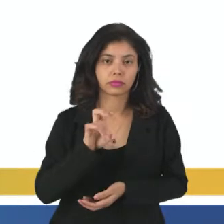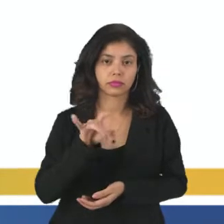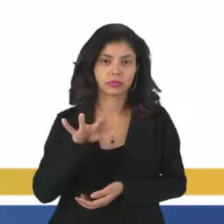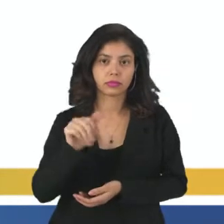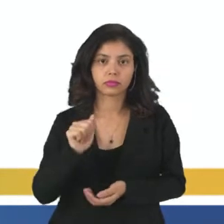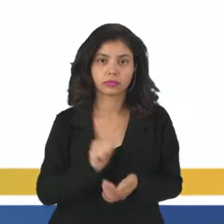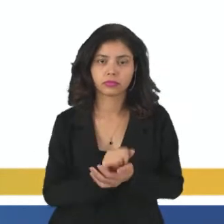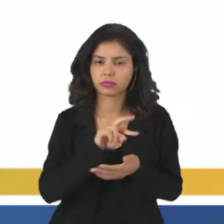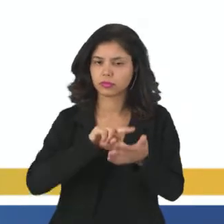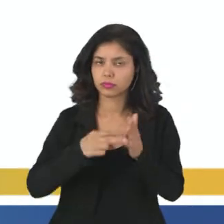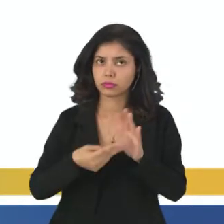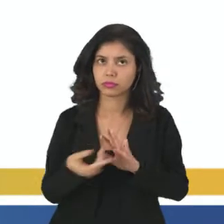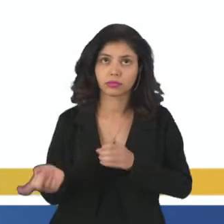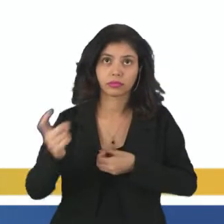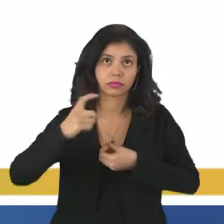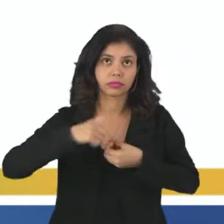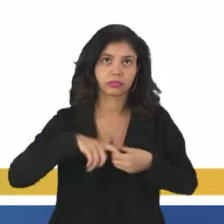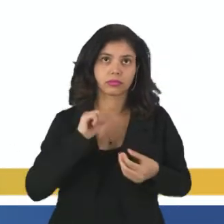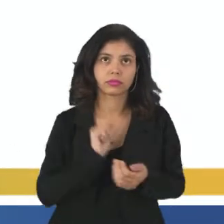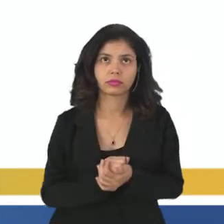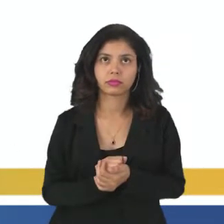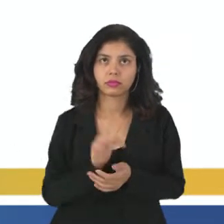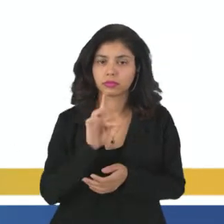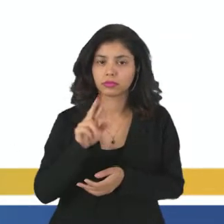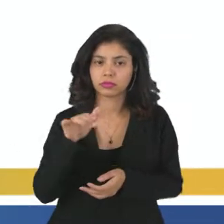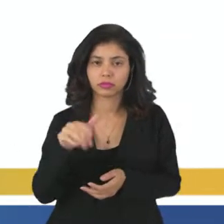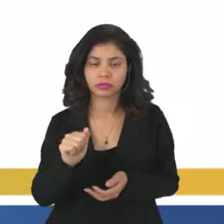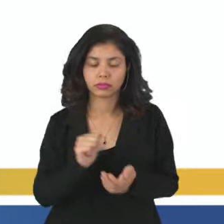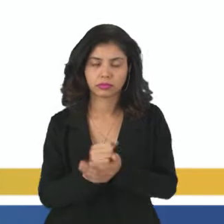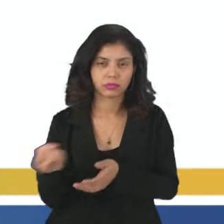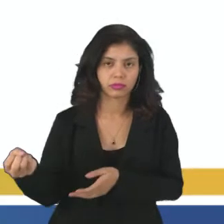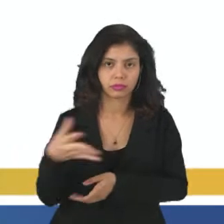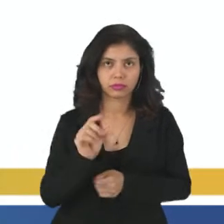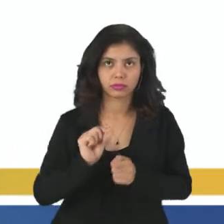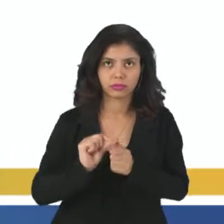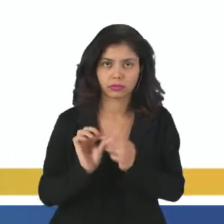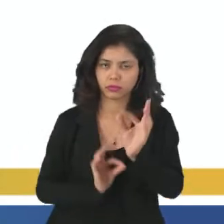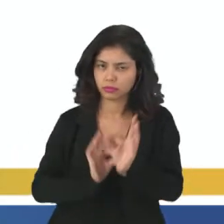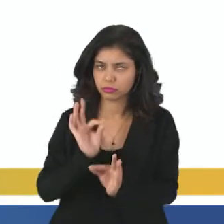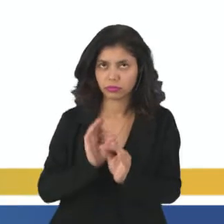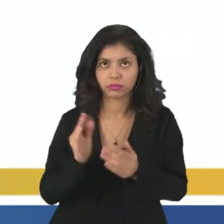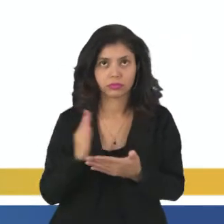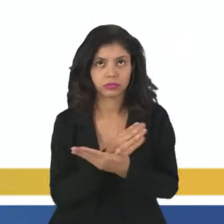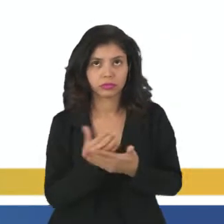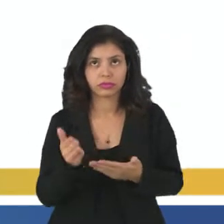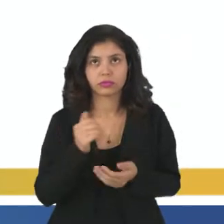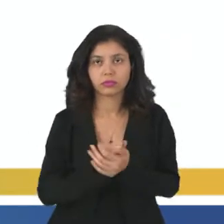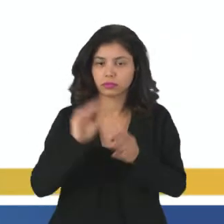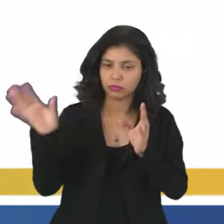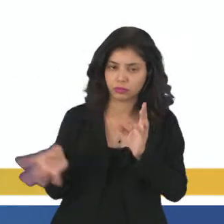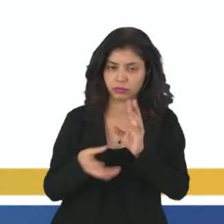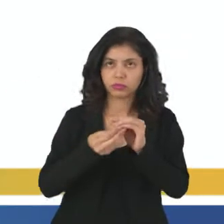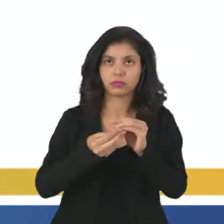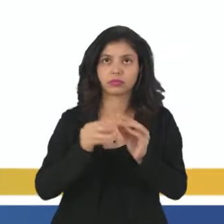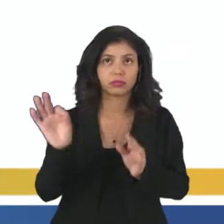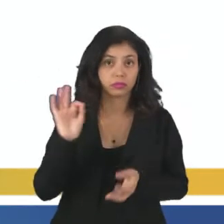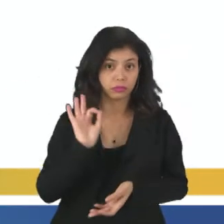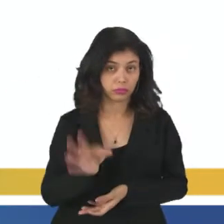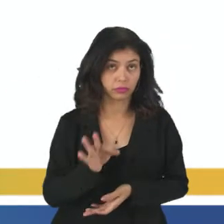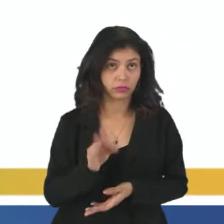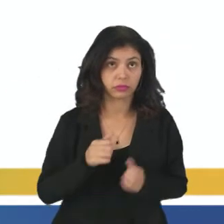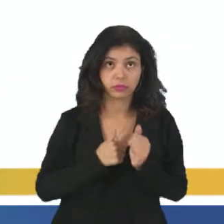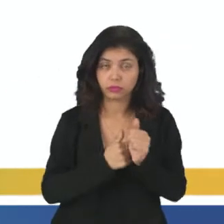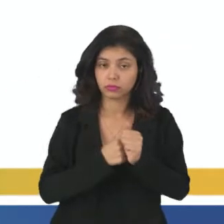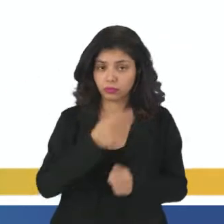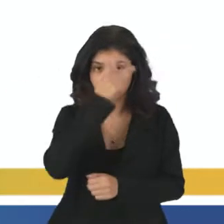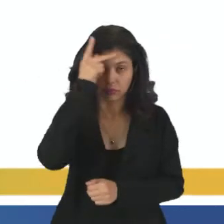Reforma significa voltar a formar, refazer, modificar algo, emendar ou corrigir a